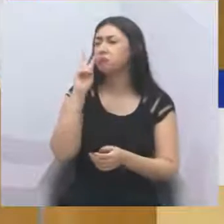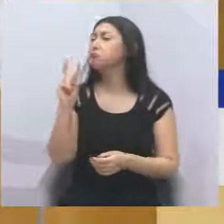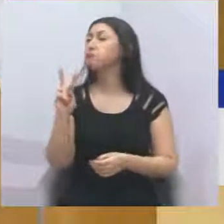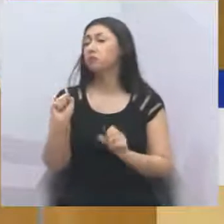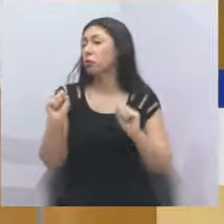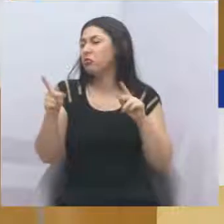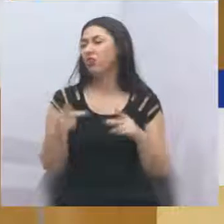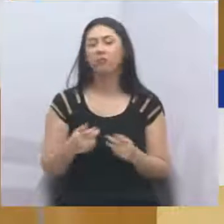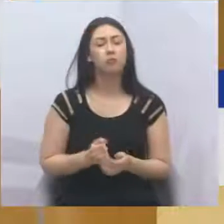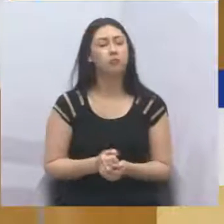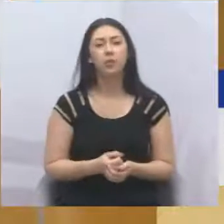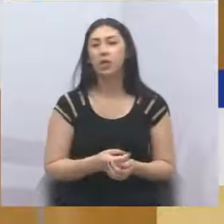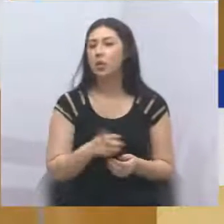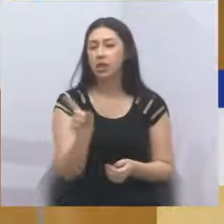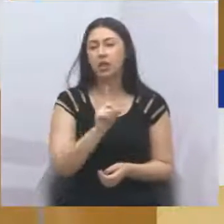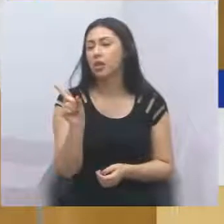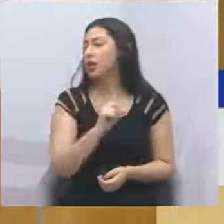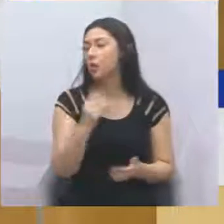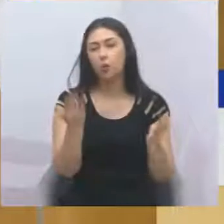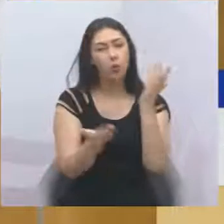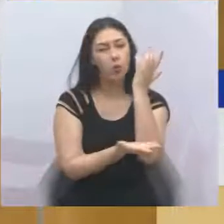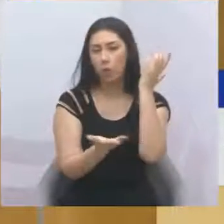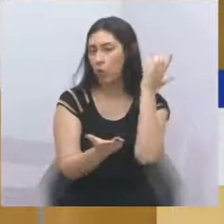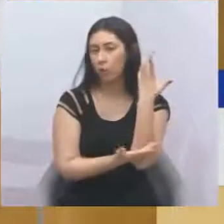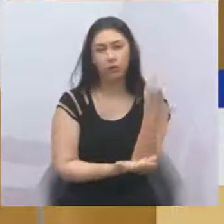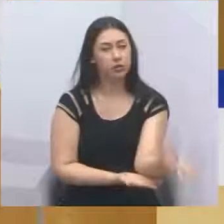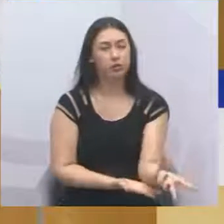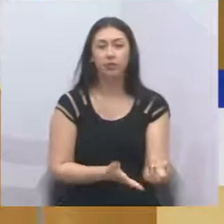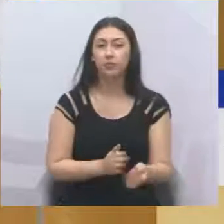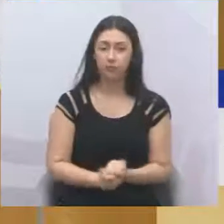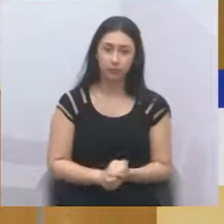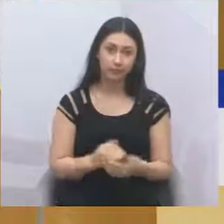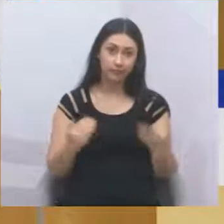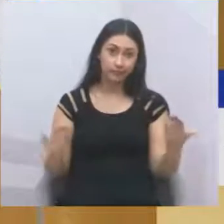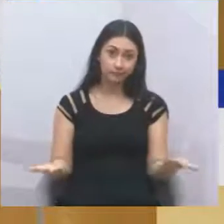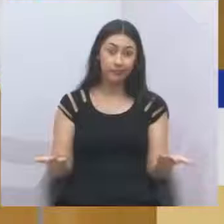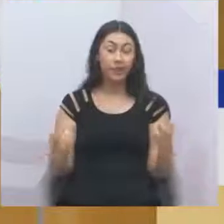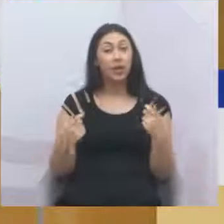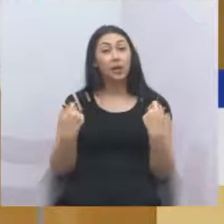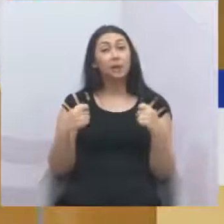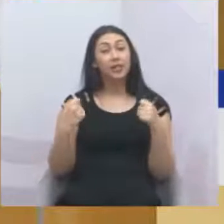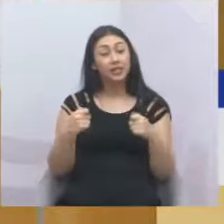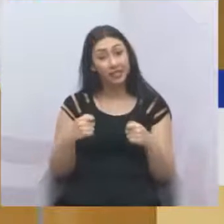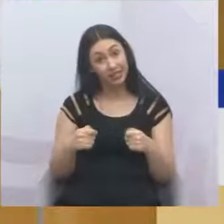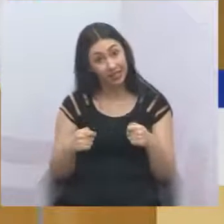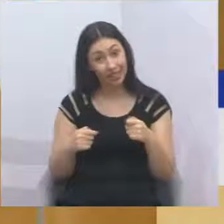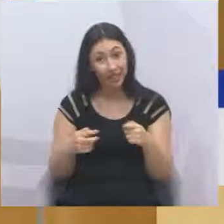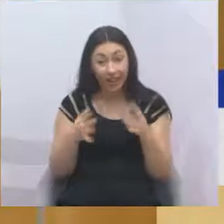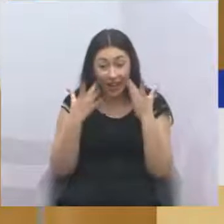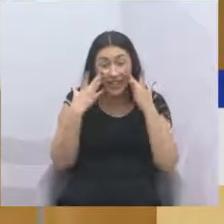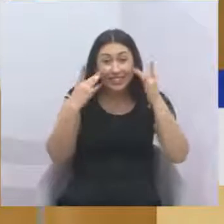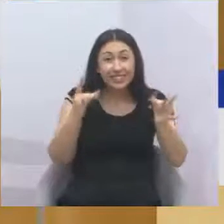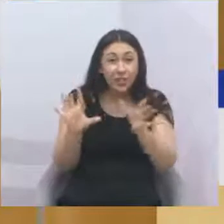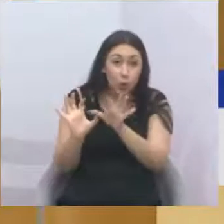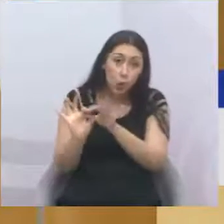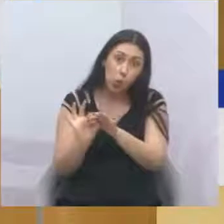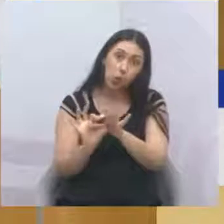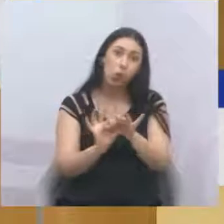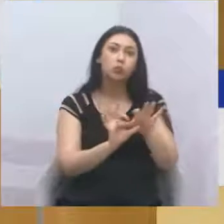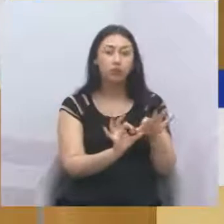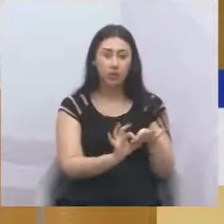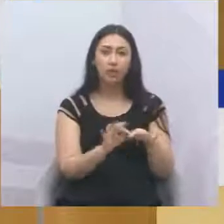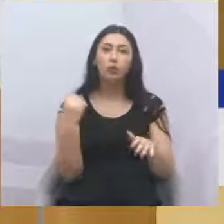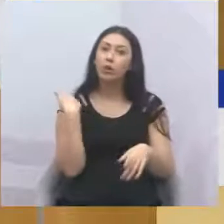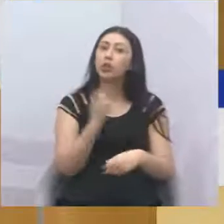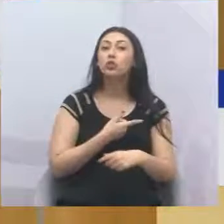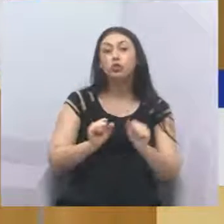seu parecer, ele opina para a manutenção da árvore. É preciso olhar o contexto, para que a gente possa fazer